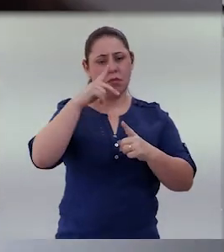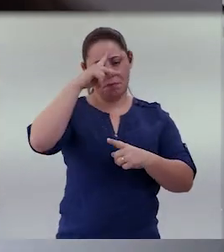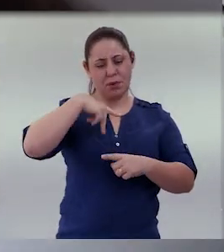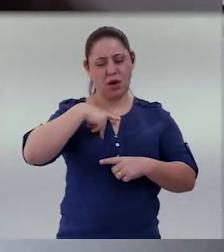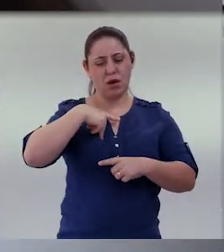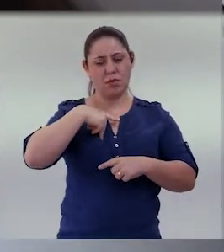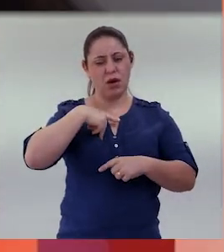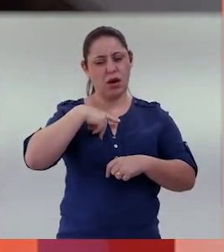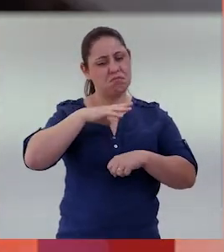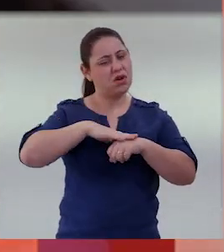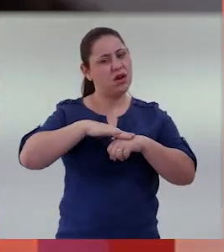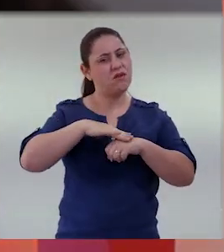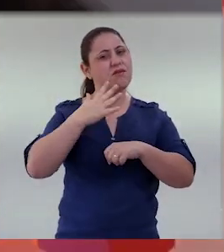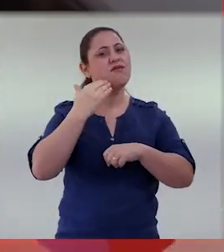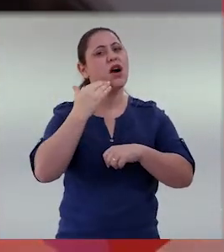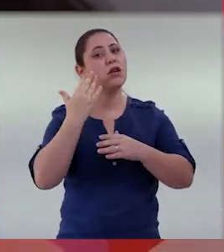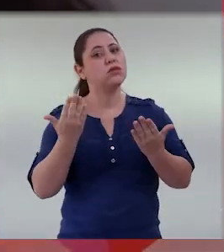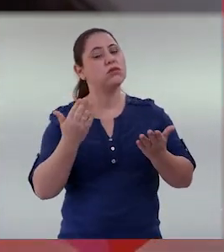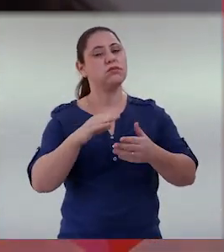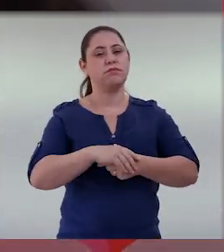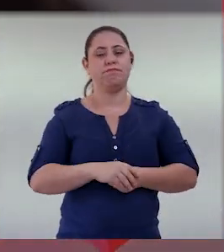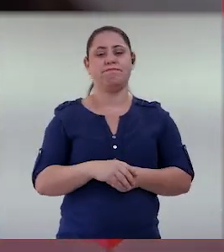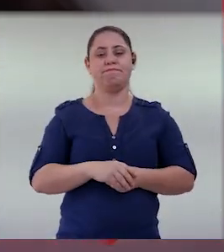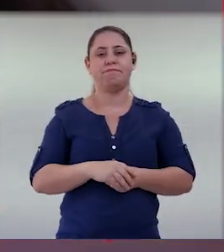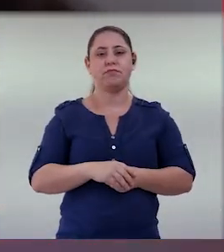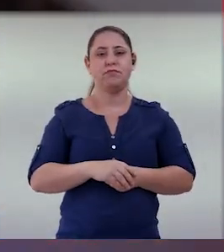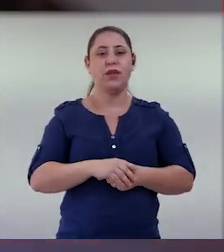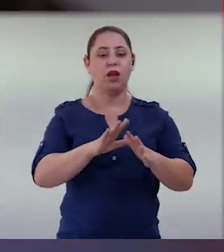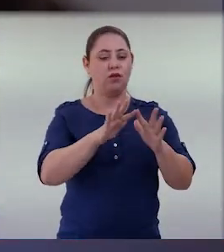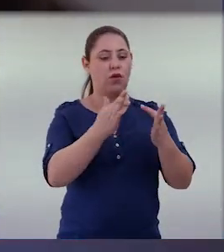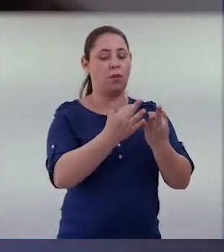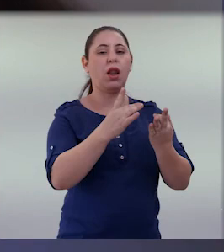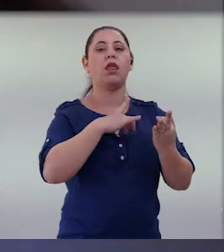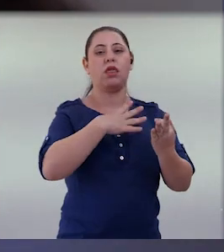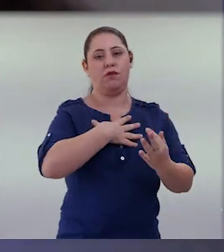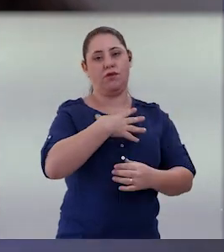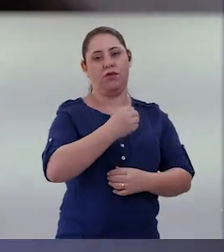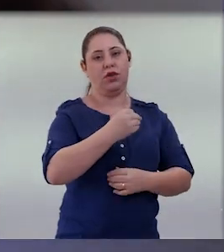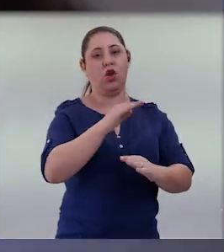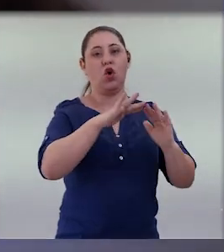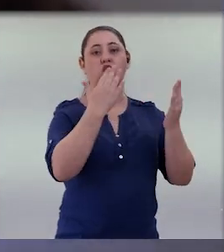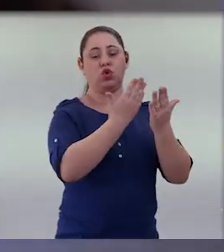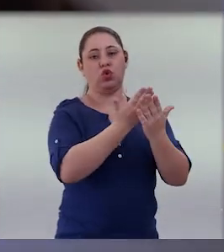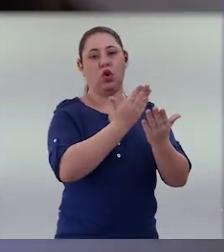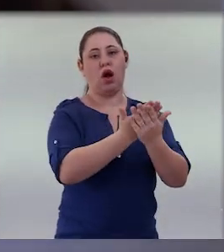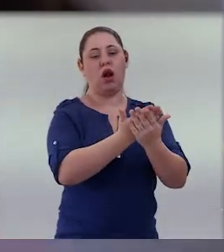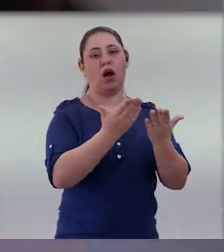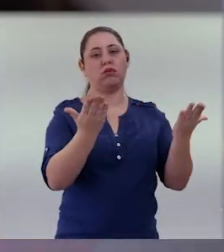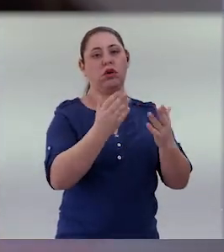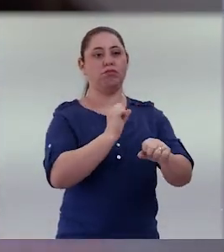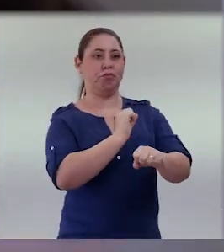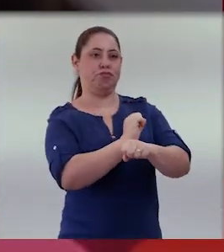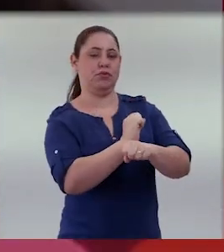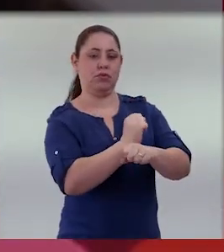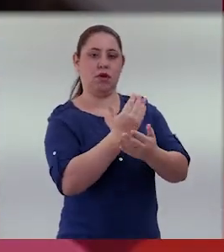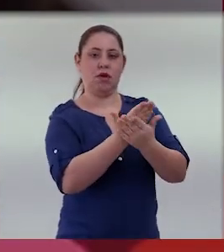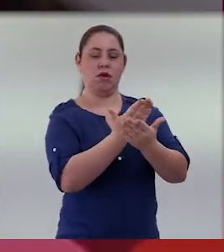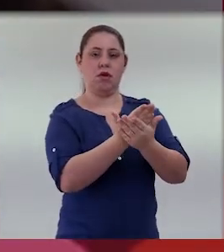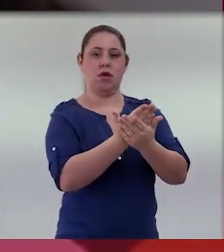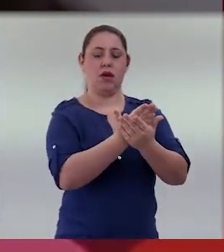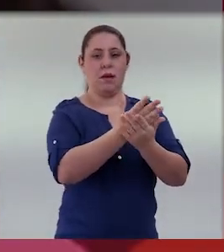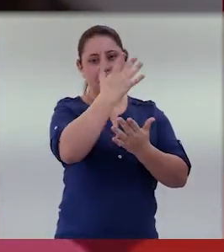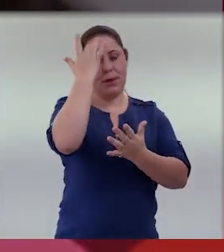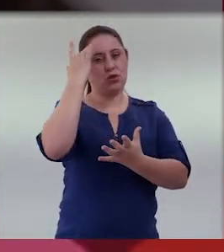estamos falando de nós mesmos, talvez seja um pouco mais fácil. Mas Uhum. agora, por exemplo, famílias que têm filhos, que estavam na escola, não